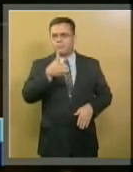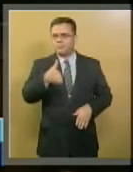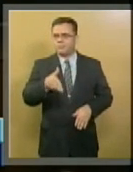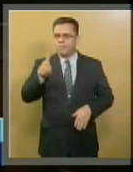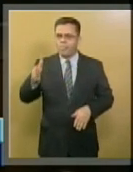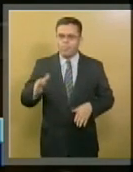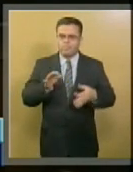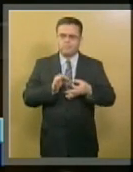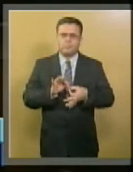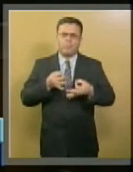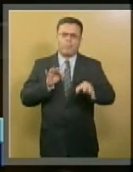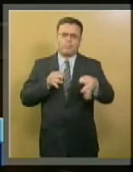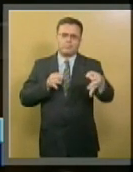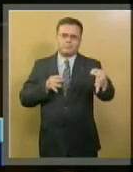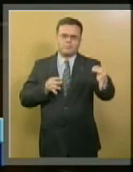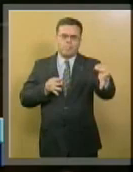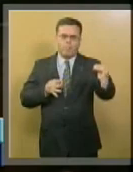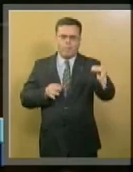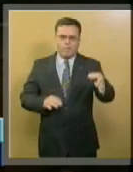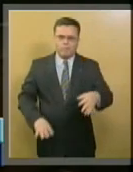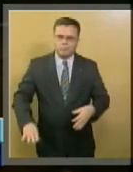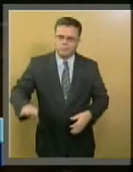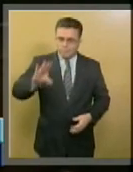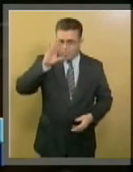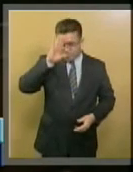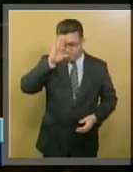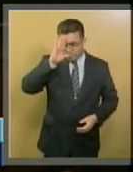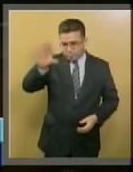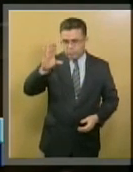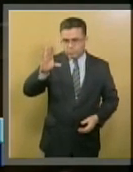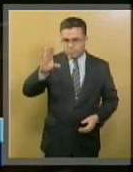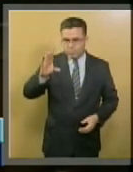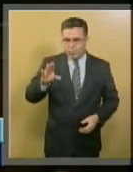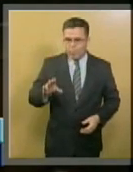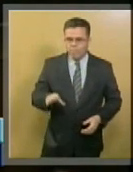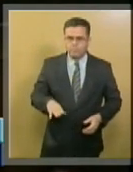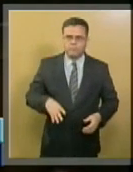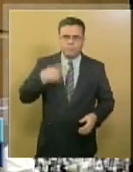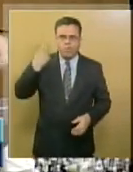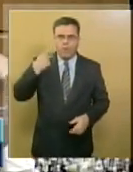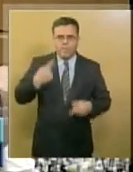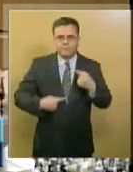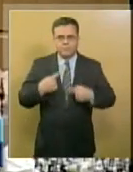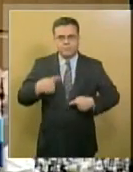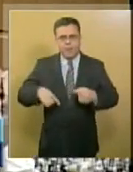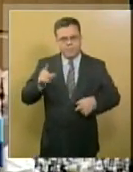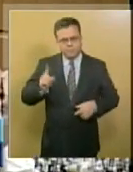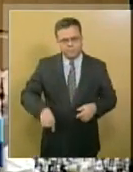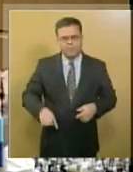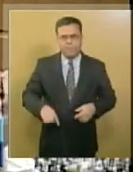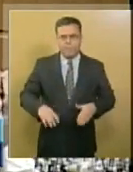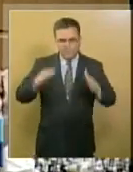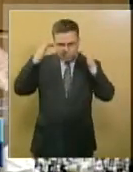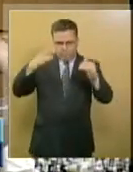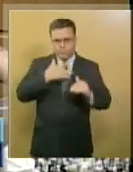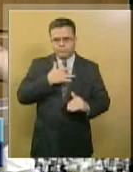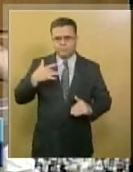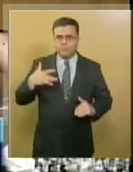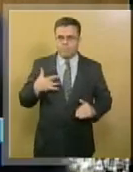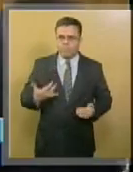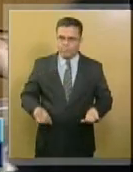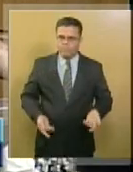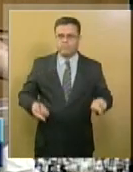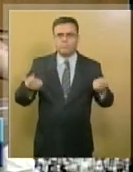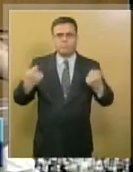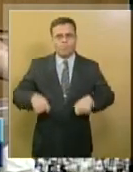mais distantes. Mas o principal, a primeira política pública é o posto de saúde veterinário.